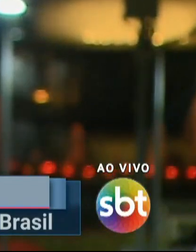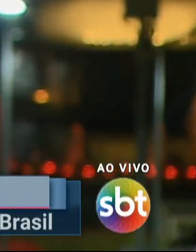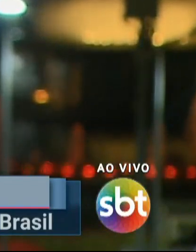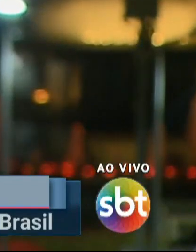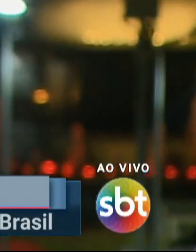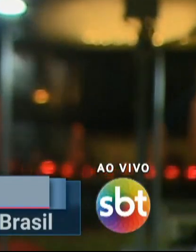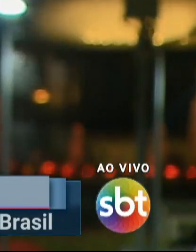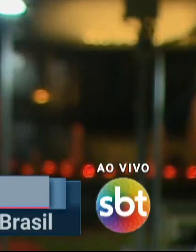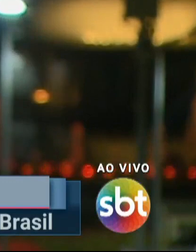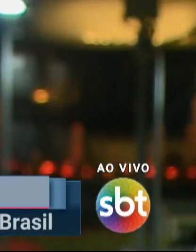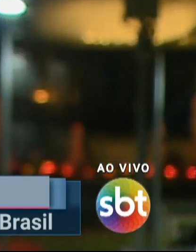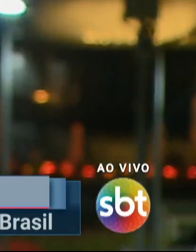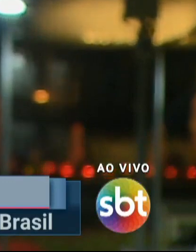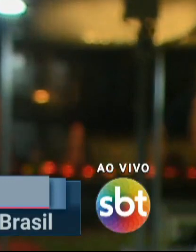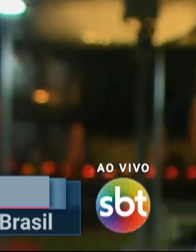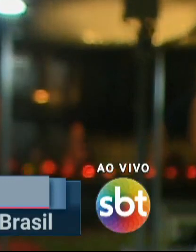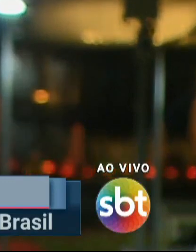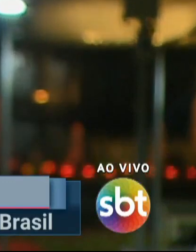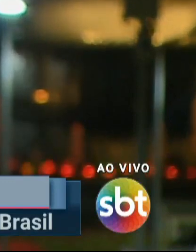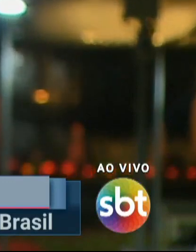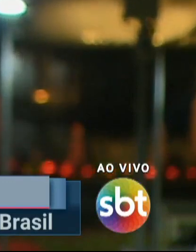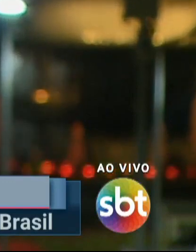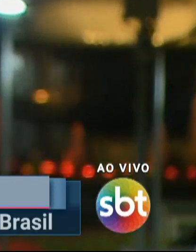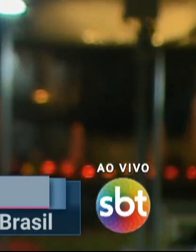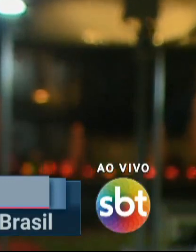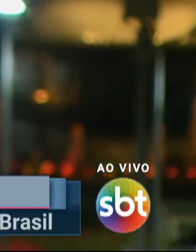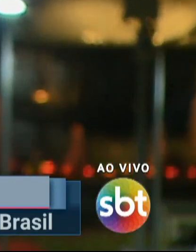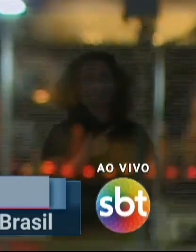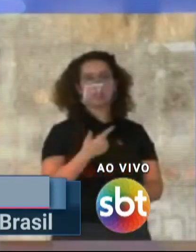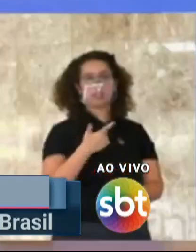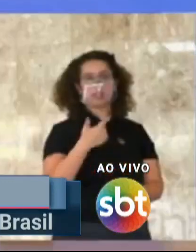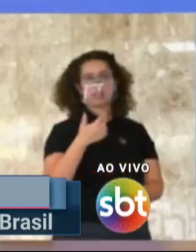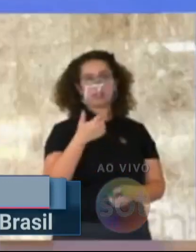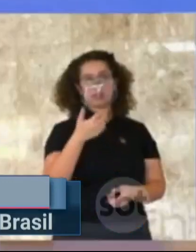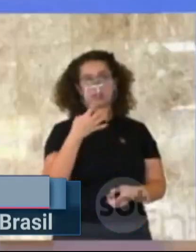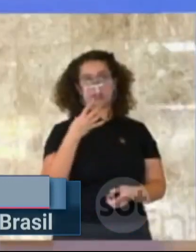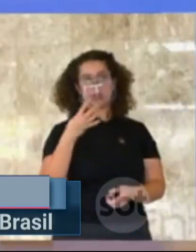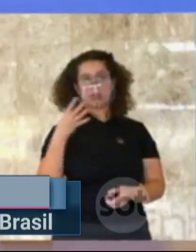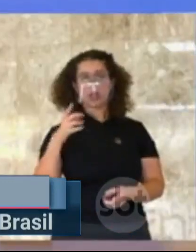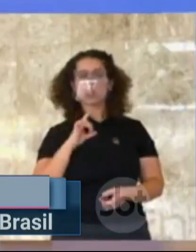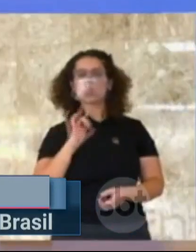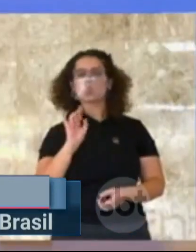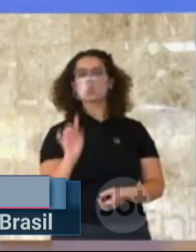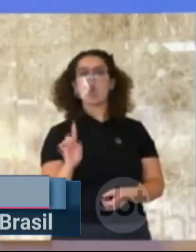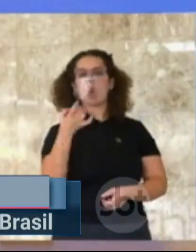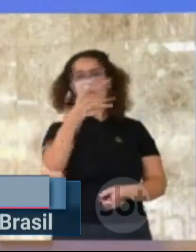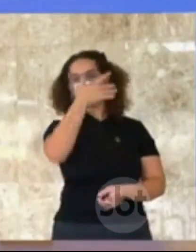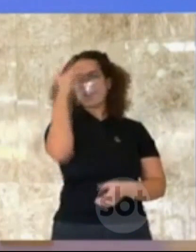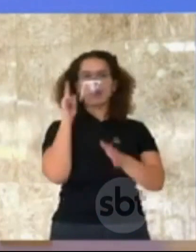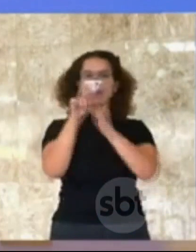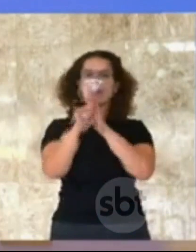de saúde, porque elas são as mais contagiosas. Encontramos a